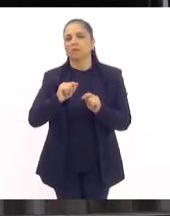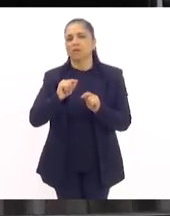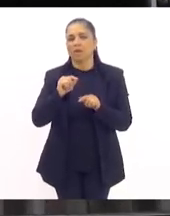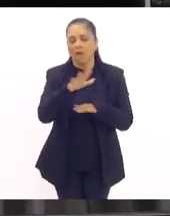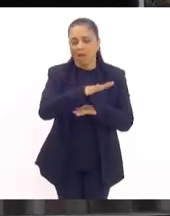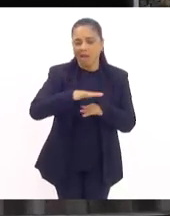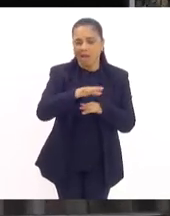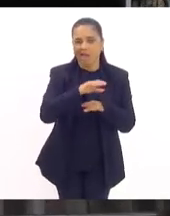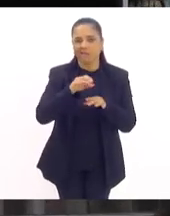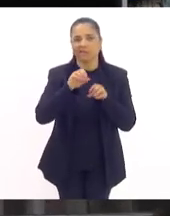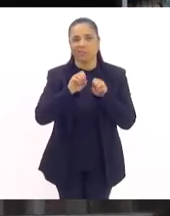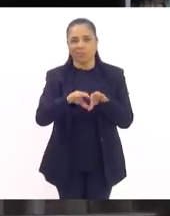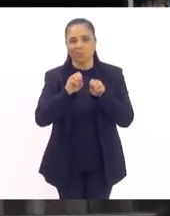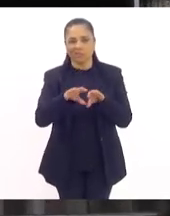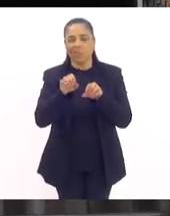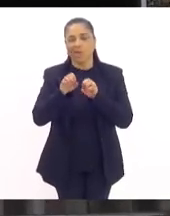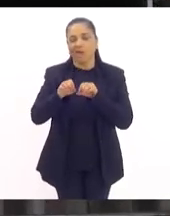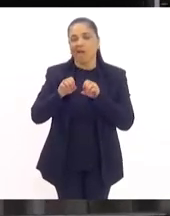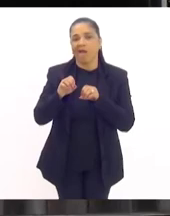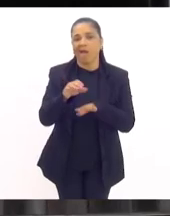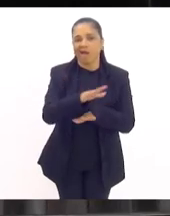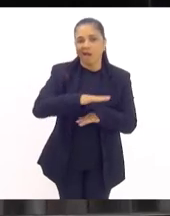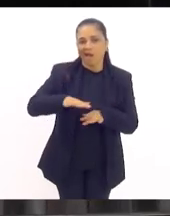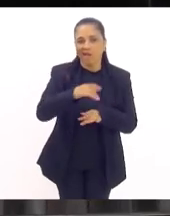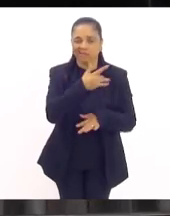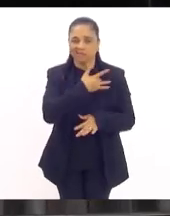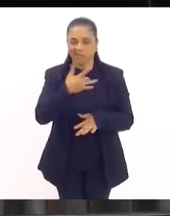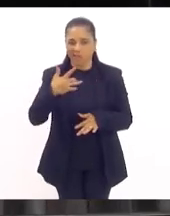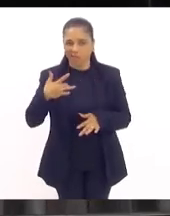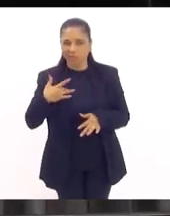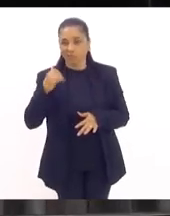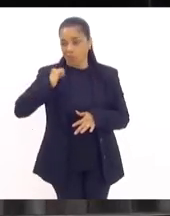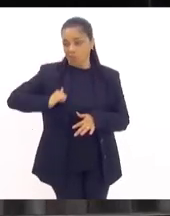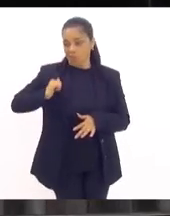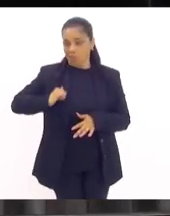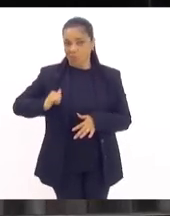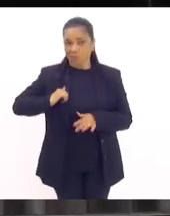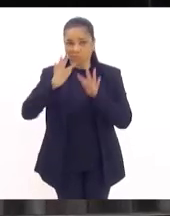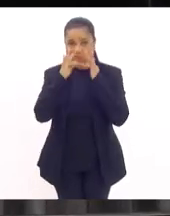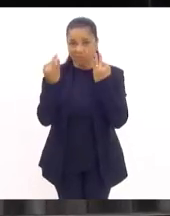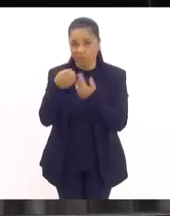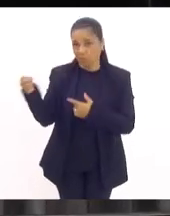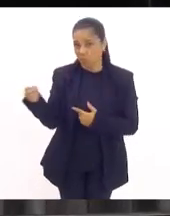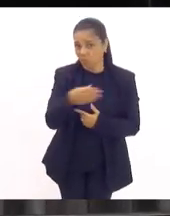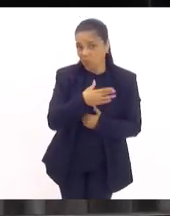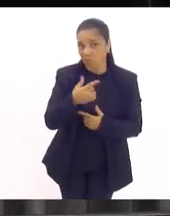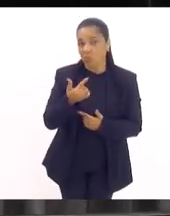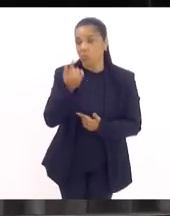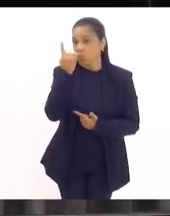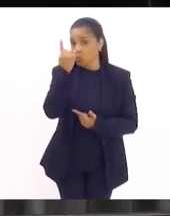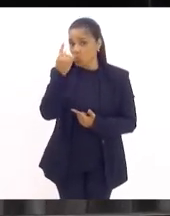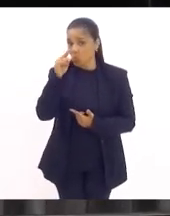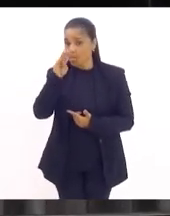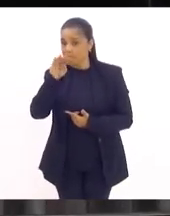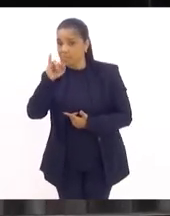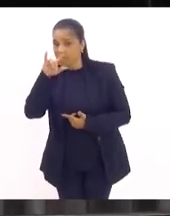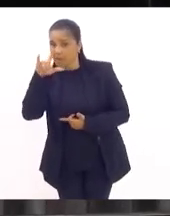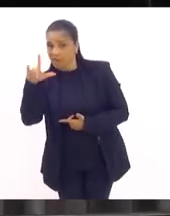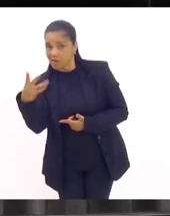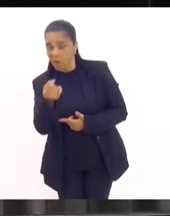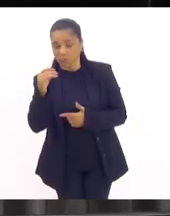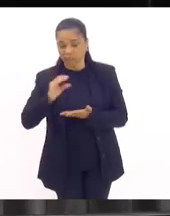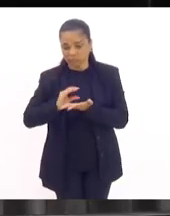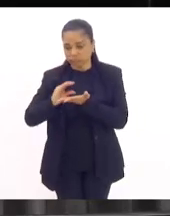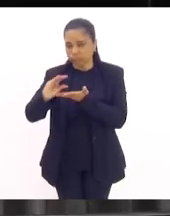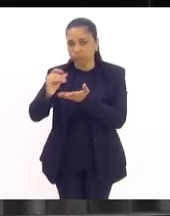na área da saúde. O novo Bolsa Família transferiu, em março, mais de 1 bilhão para o Estado